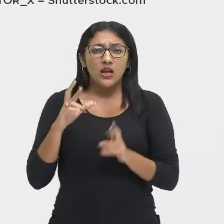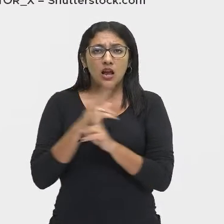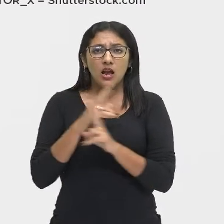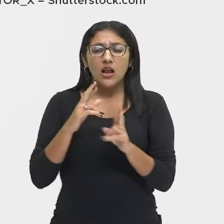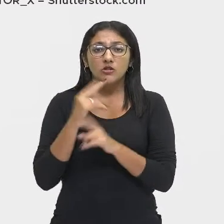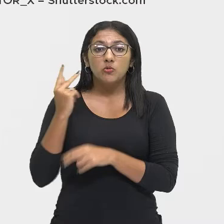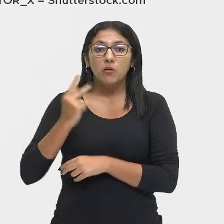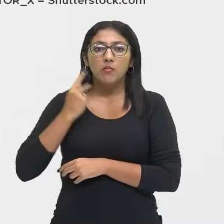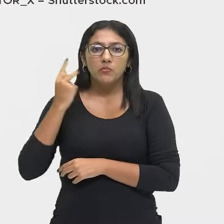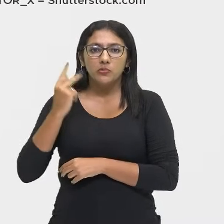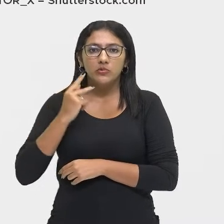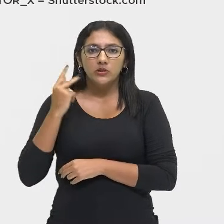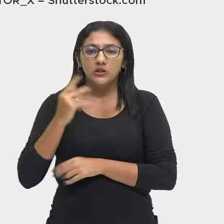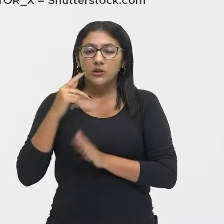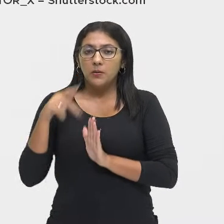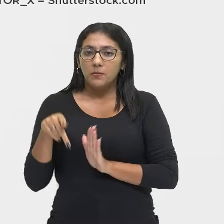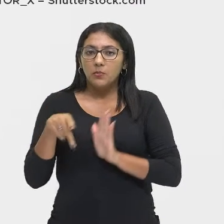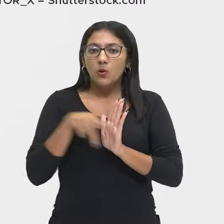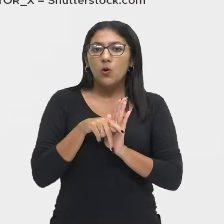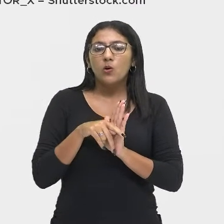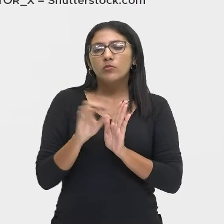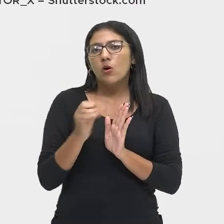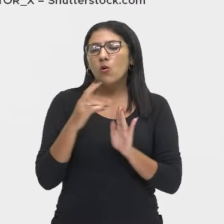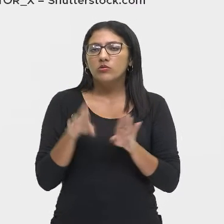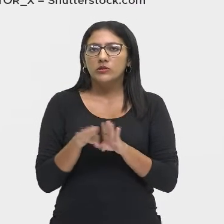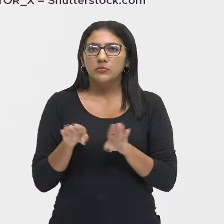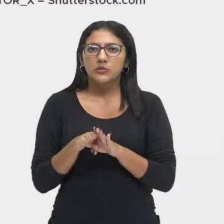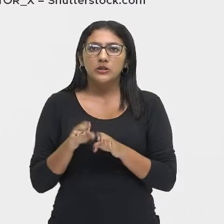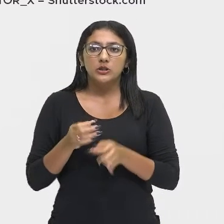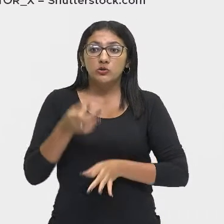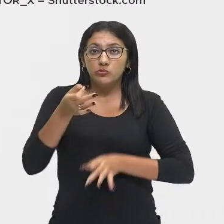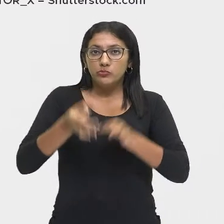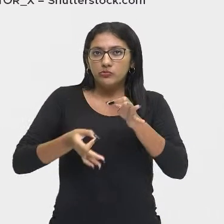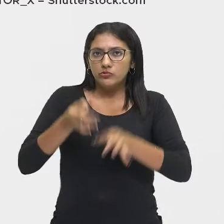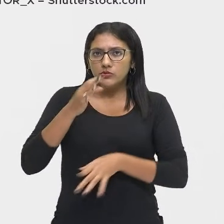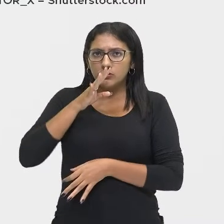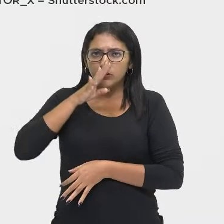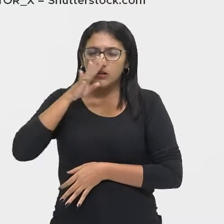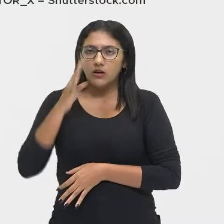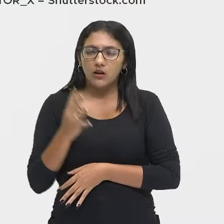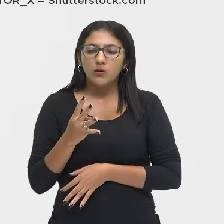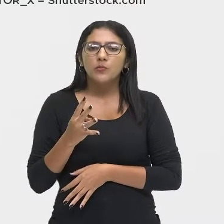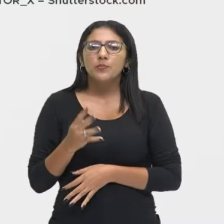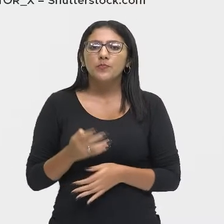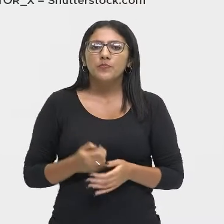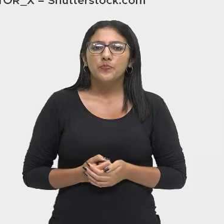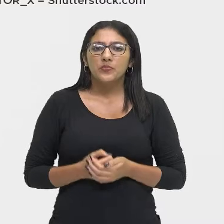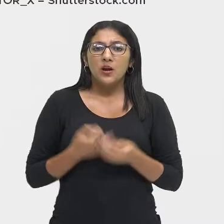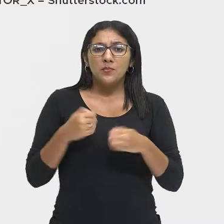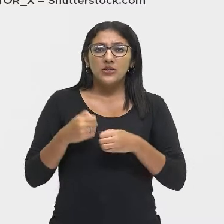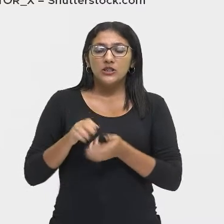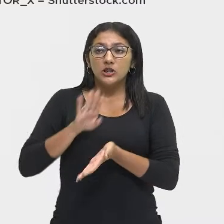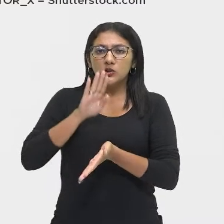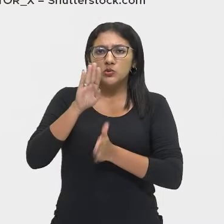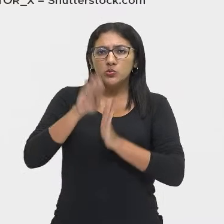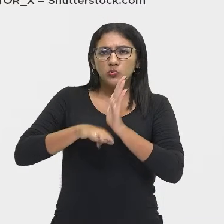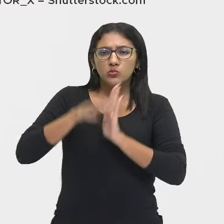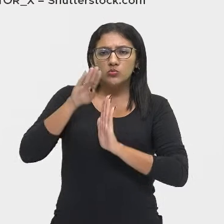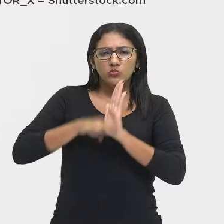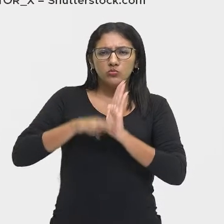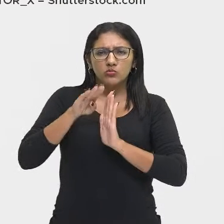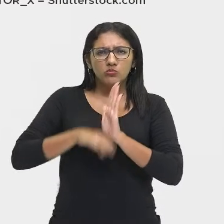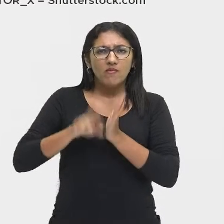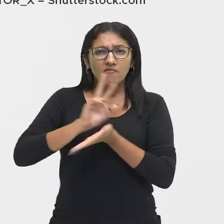política interna, seja por decisão judicial, estão excluindo